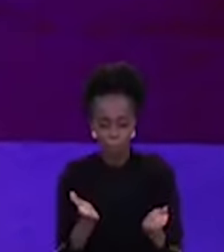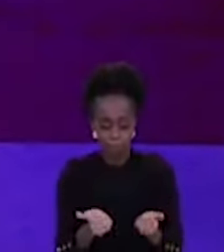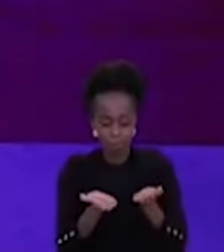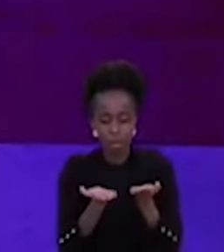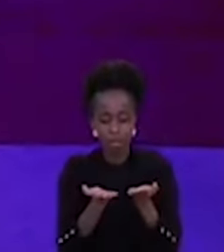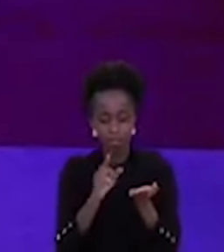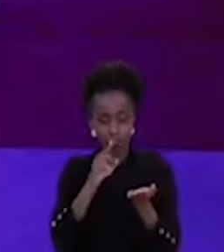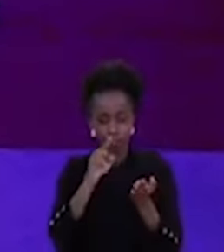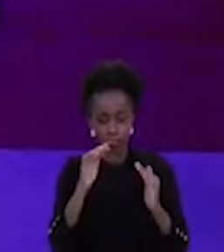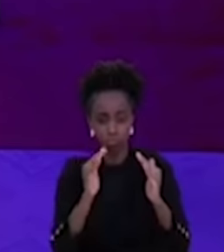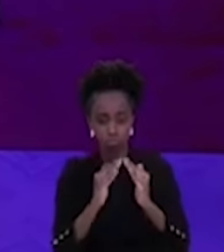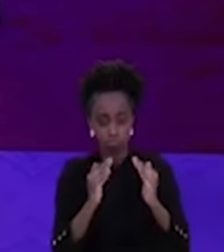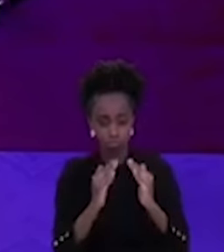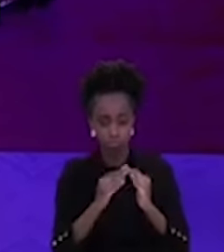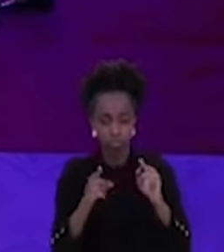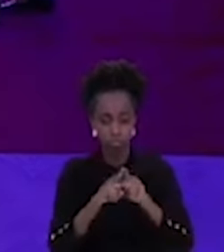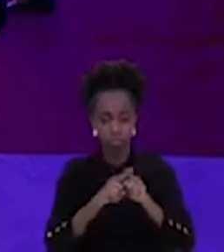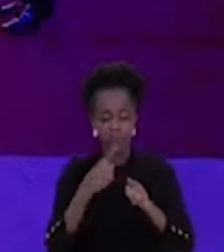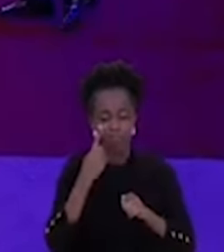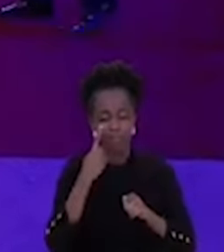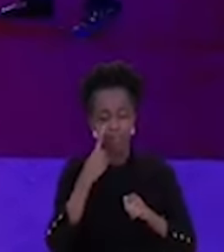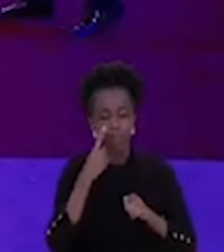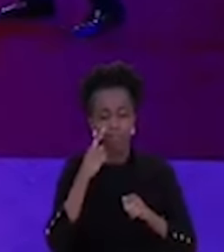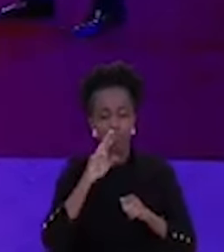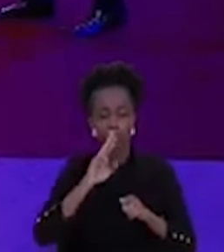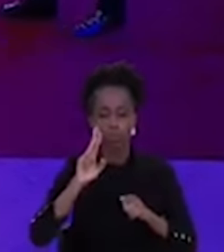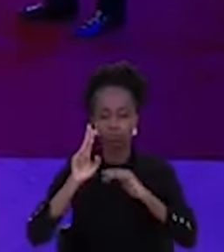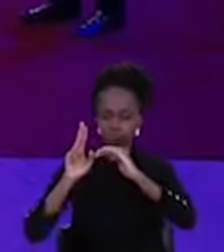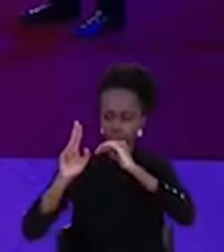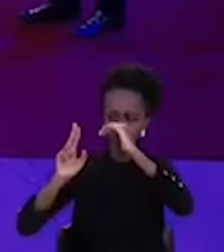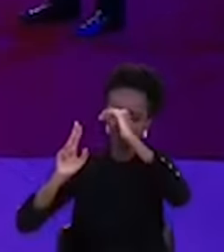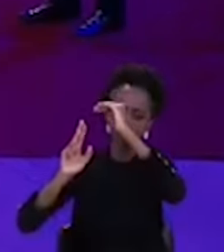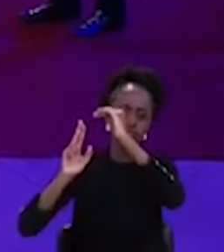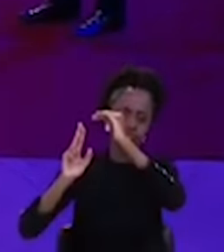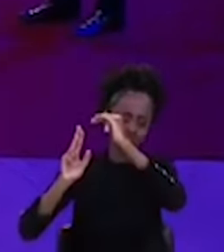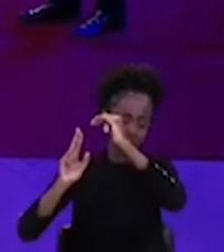Vocês que estão em casa, olhem para o nome que está sobre esta arca.